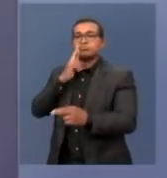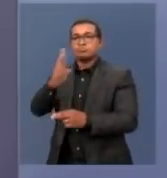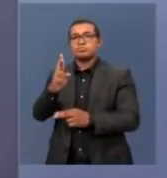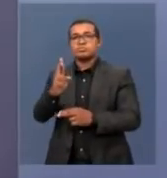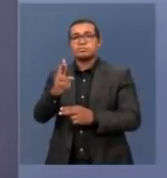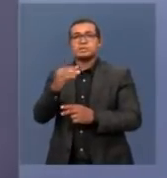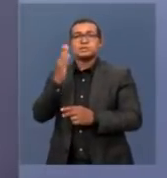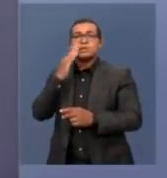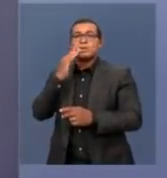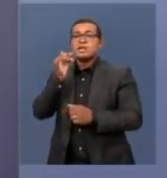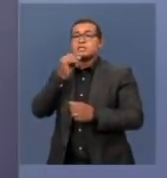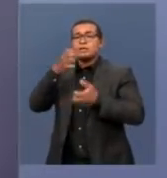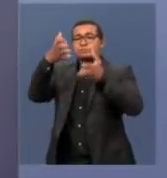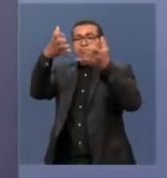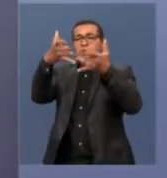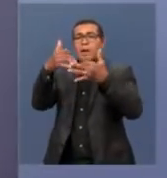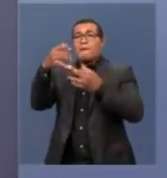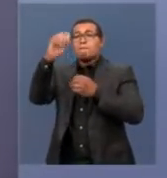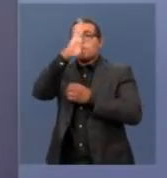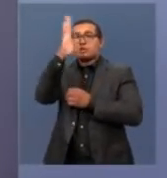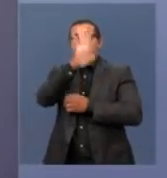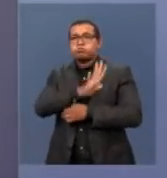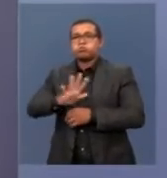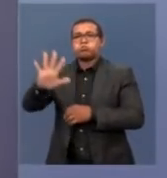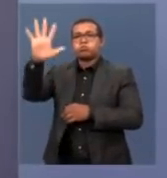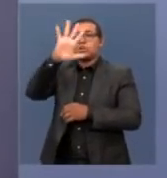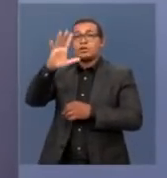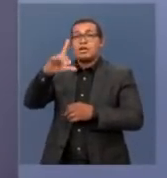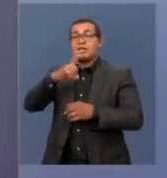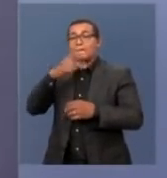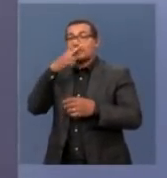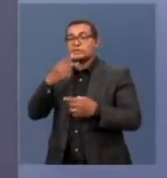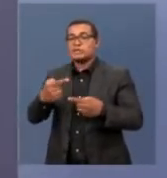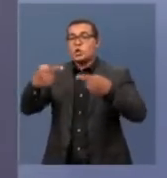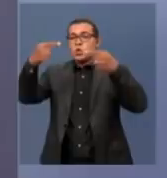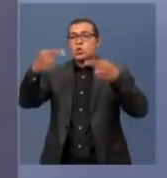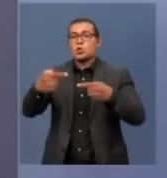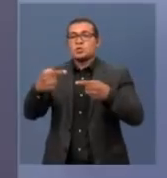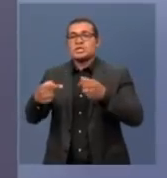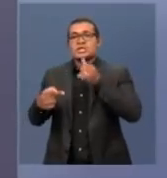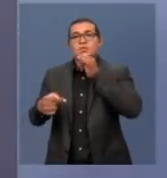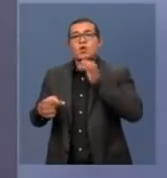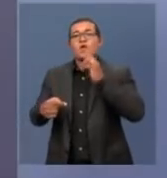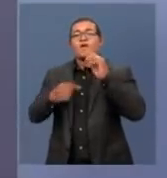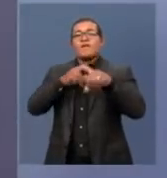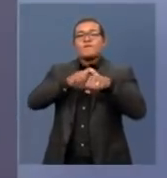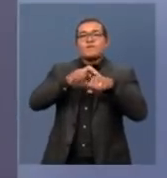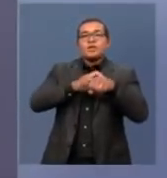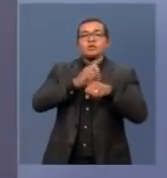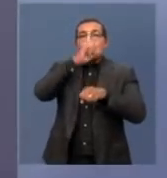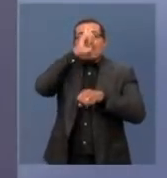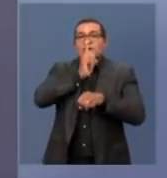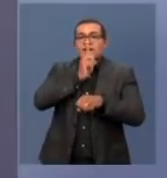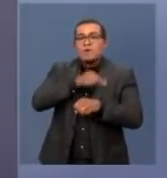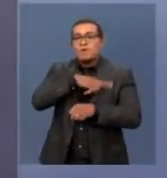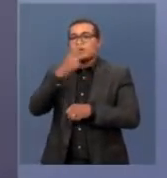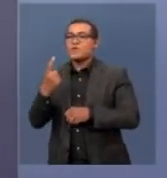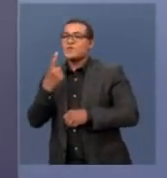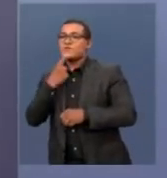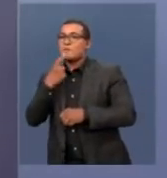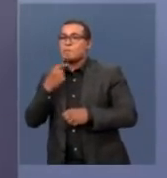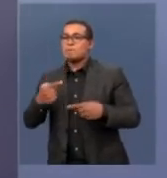o brasil a limpo nós vamos ter uma luta entre o vermelho contra o verde amarelo e nós somos o verde-amarelo